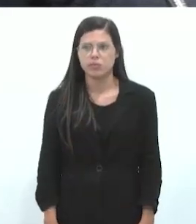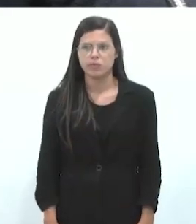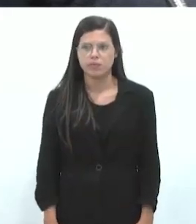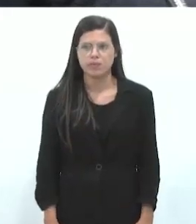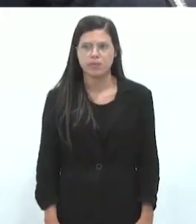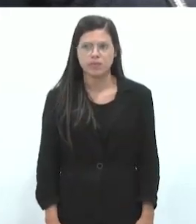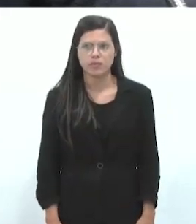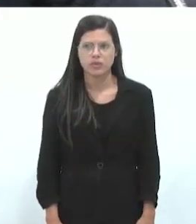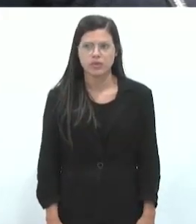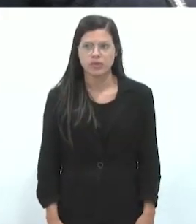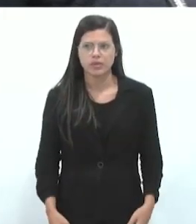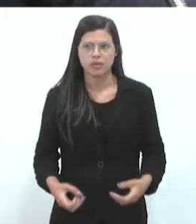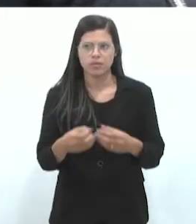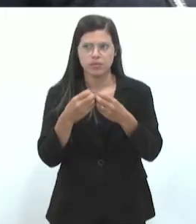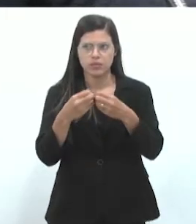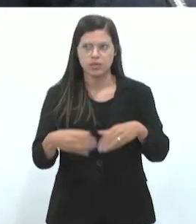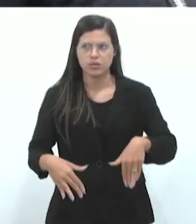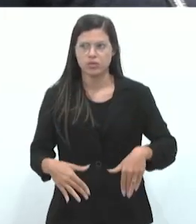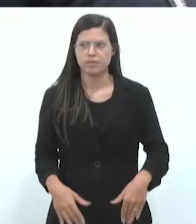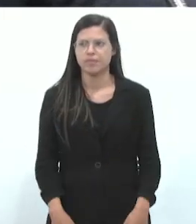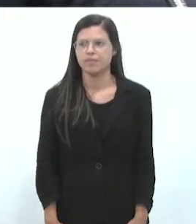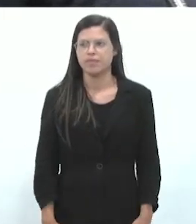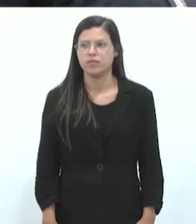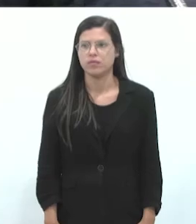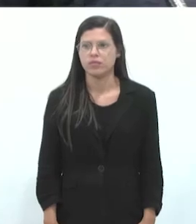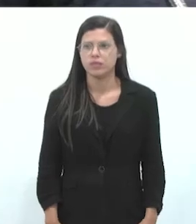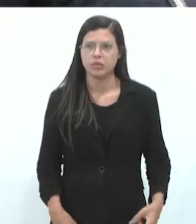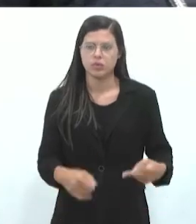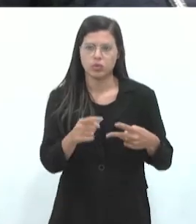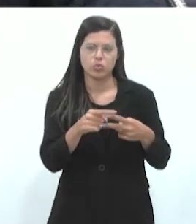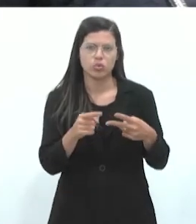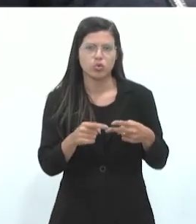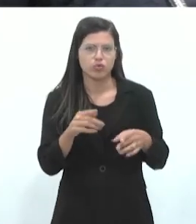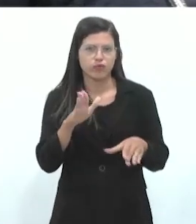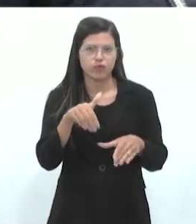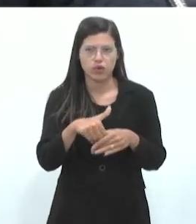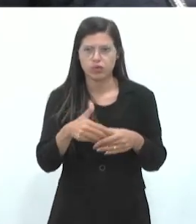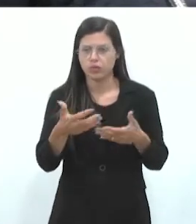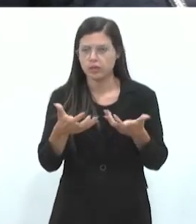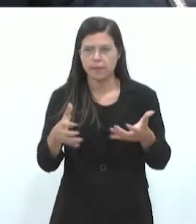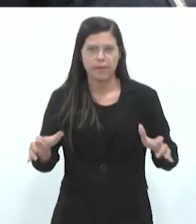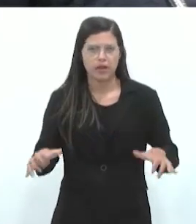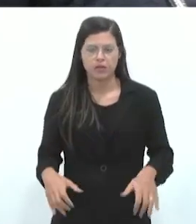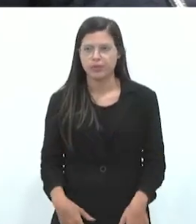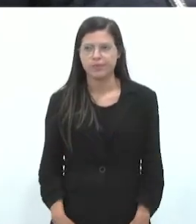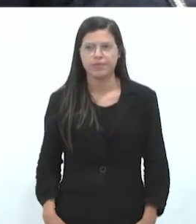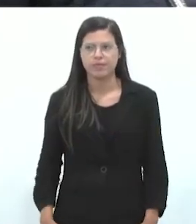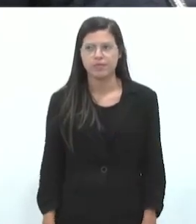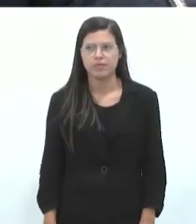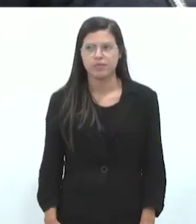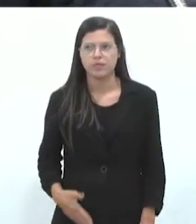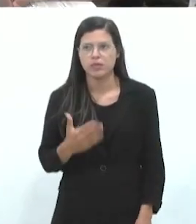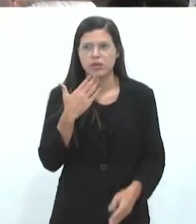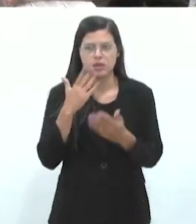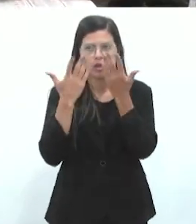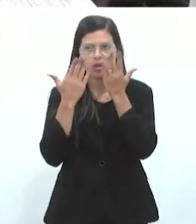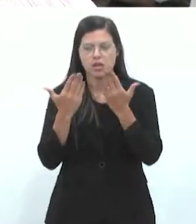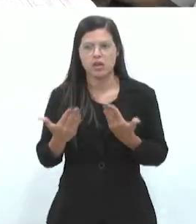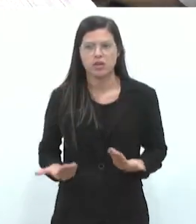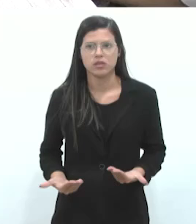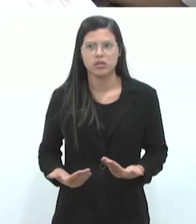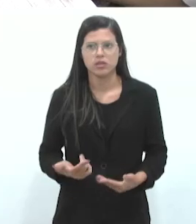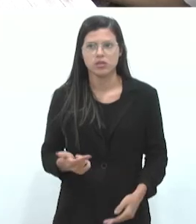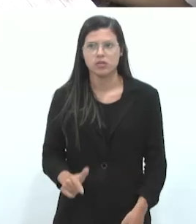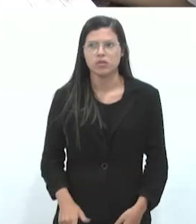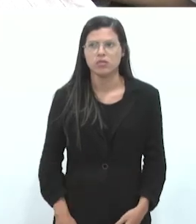projeto pela prejudicabilidade. Tem dois votos em separado. Tem dois votos em separado. vista nesse projeto, tem um projeto meu. Mas tem